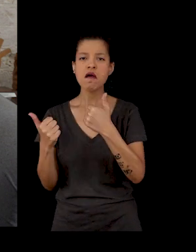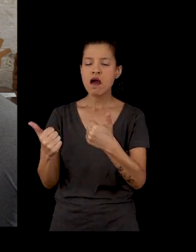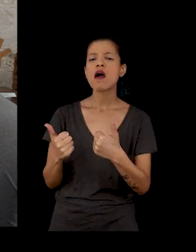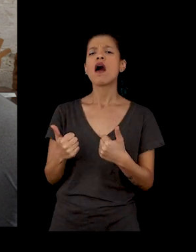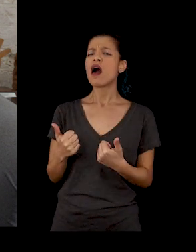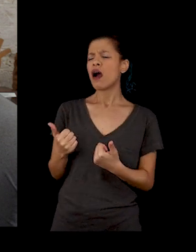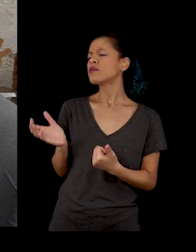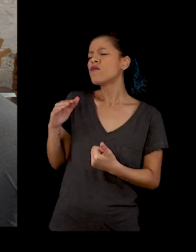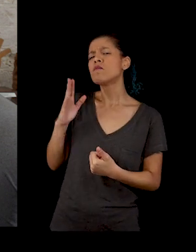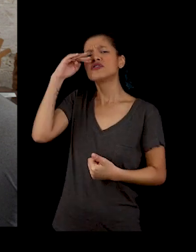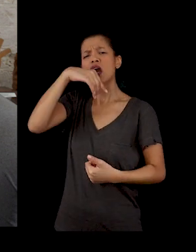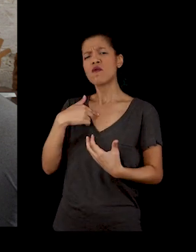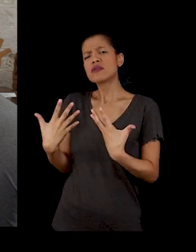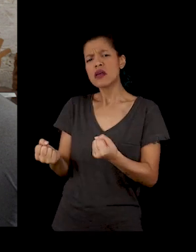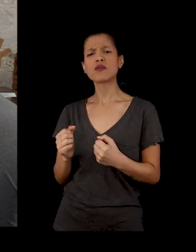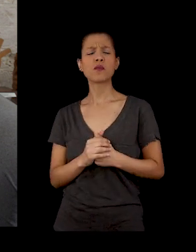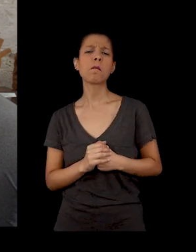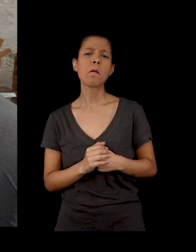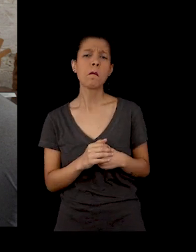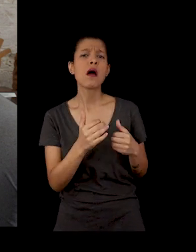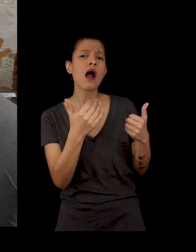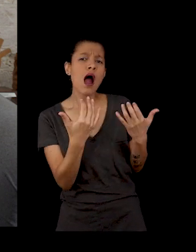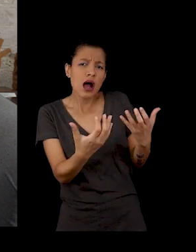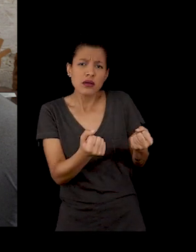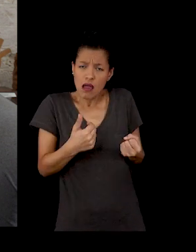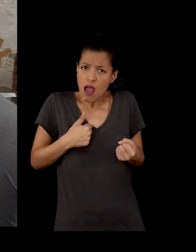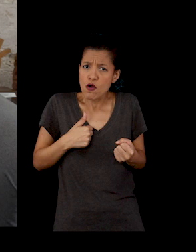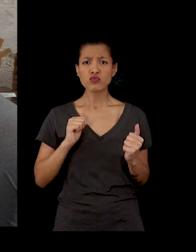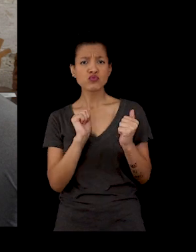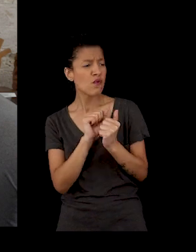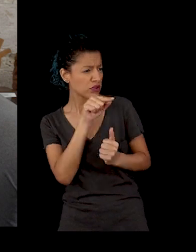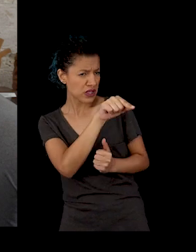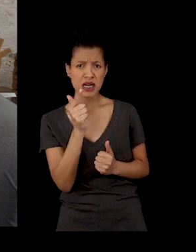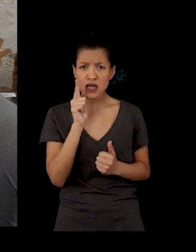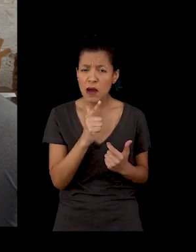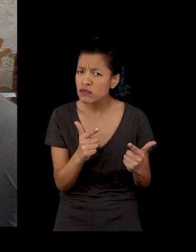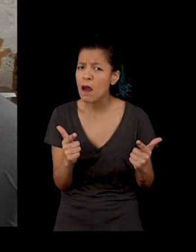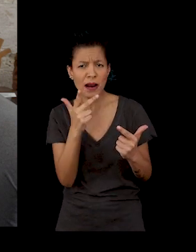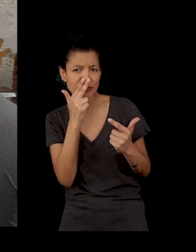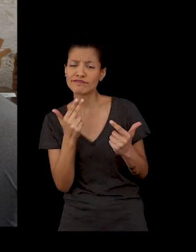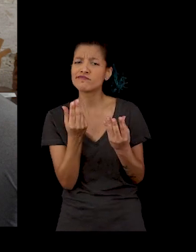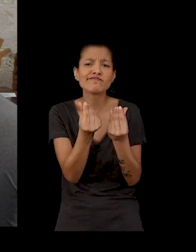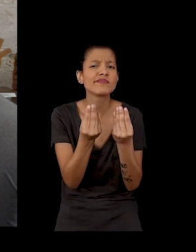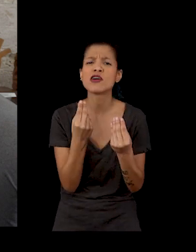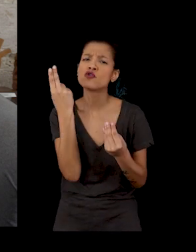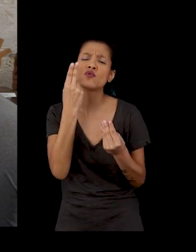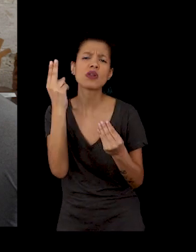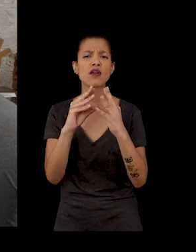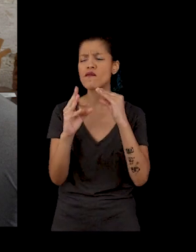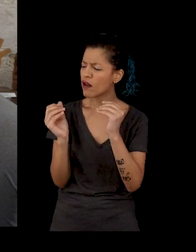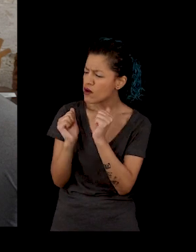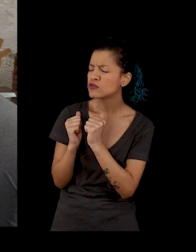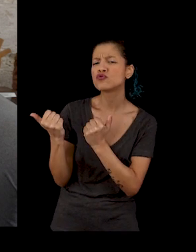fazer? Eu falei, claro, Dias, eu vou fazer. Não, disse textualmente, sem você não tem novela. Eu